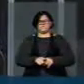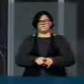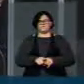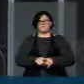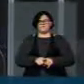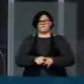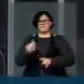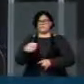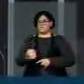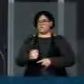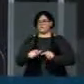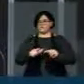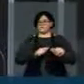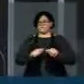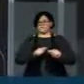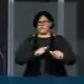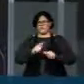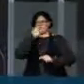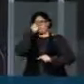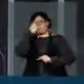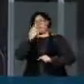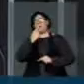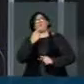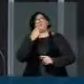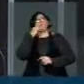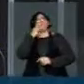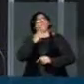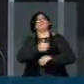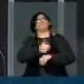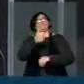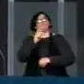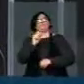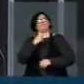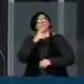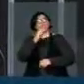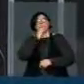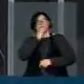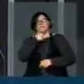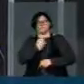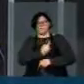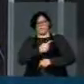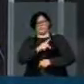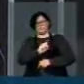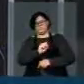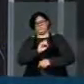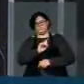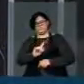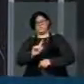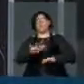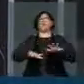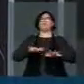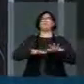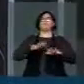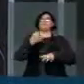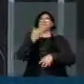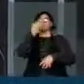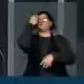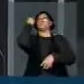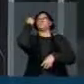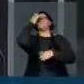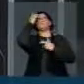opera no ideário socialista, como é o caso nosso, do PSOL, às vezes se esquece de